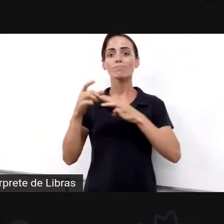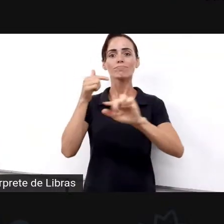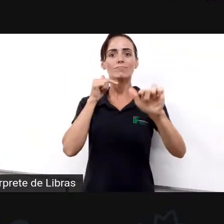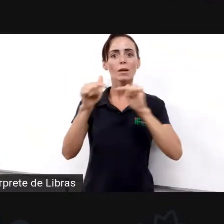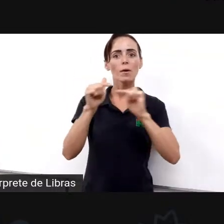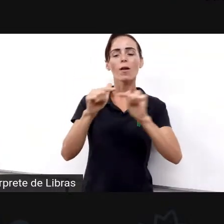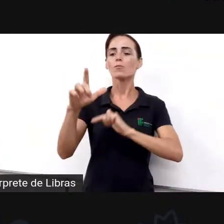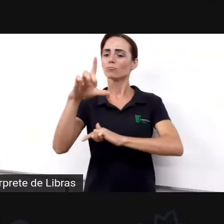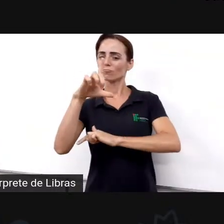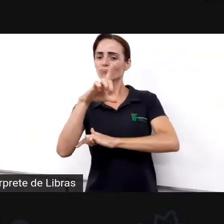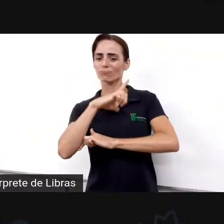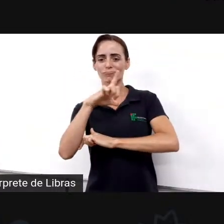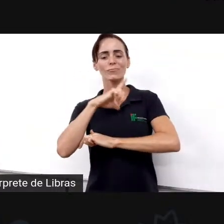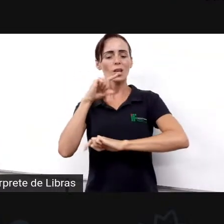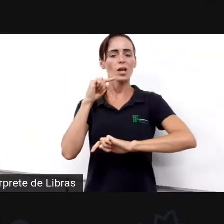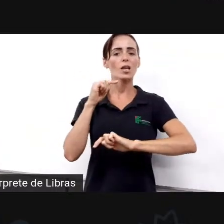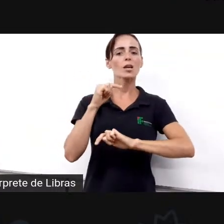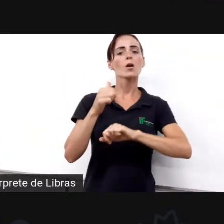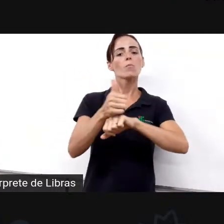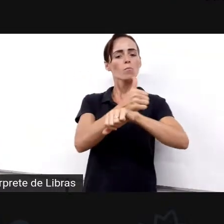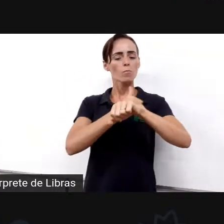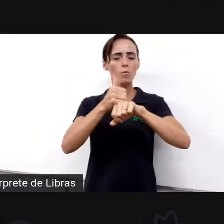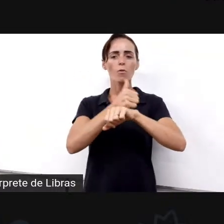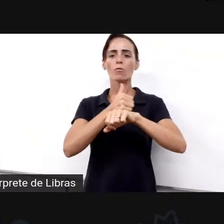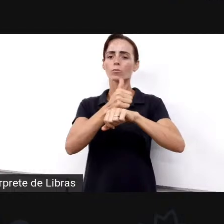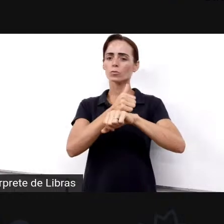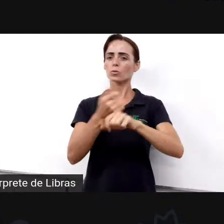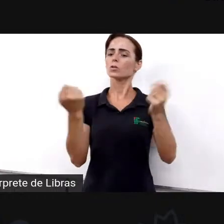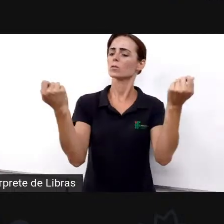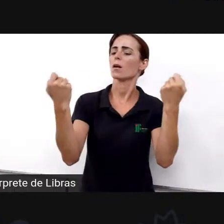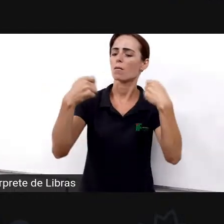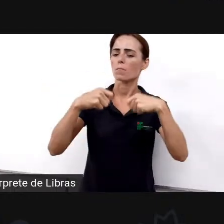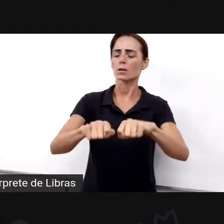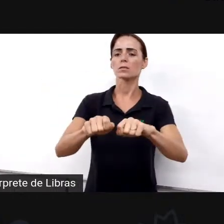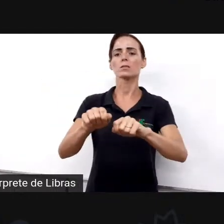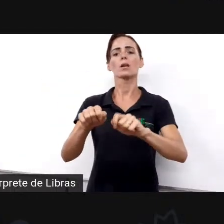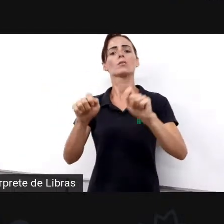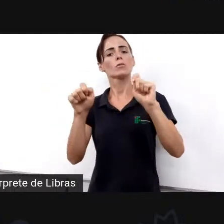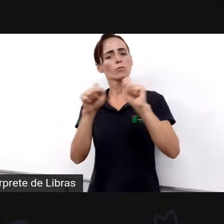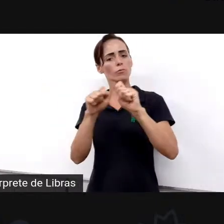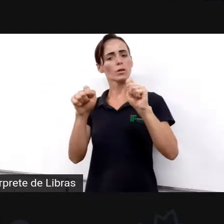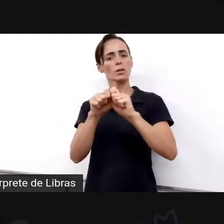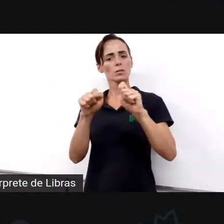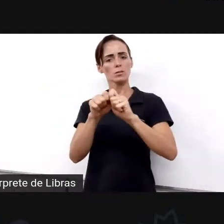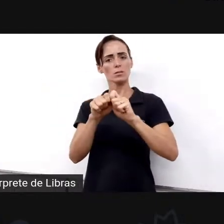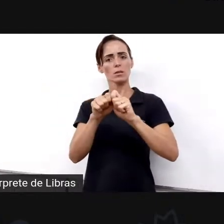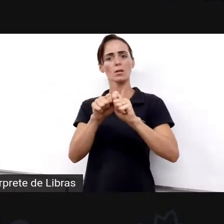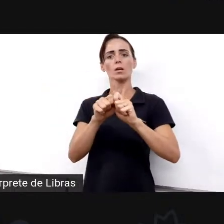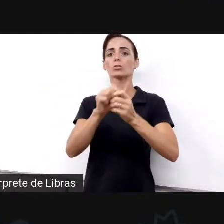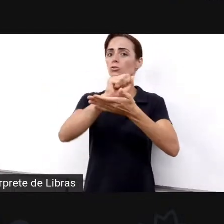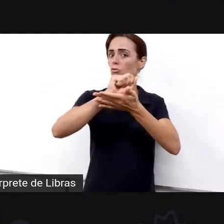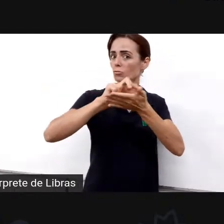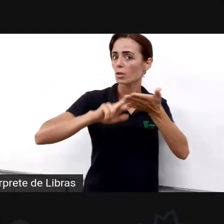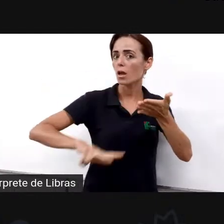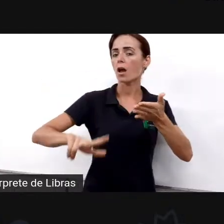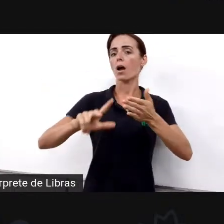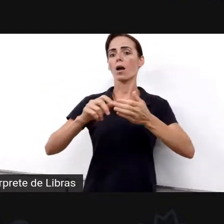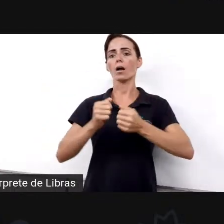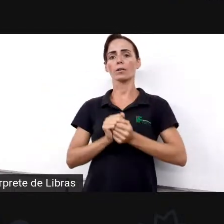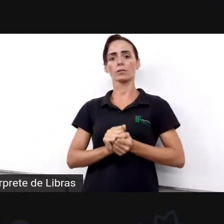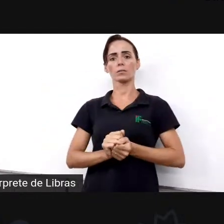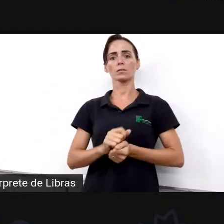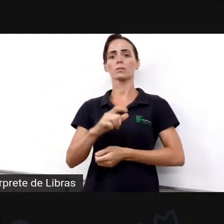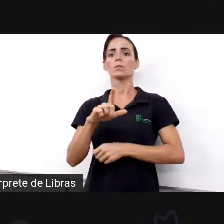profissionais preparados para desempenhar suas atribuições profissionais com competência